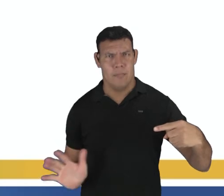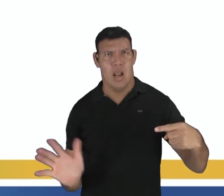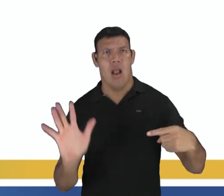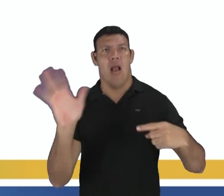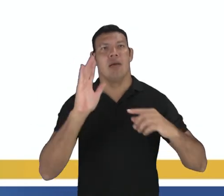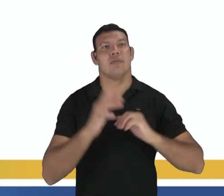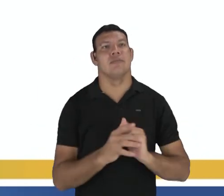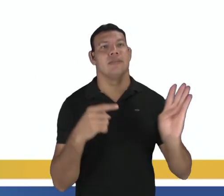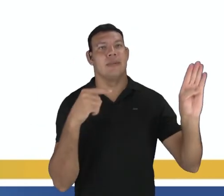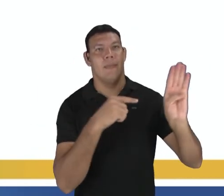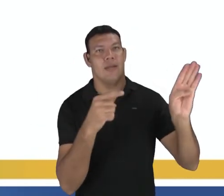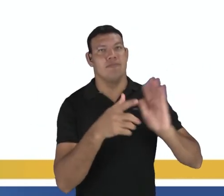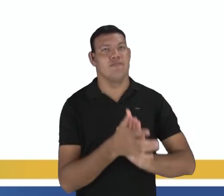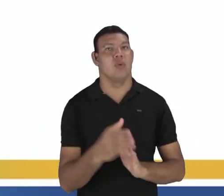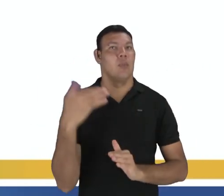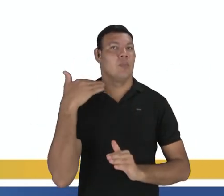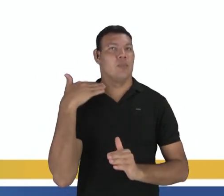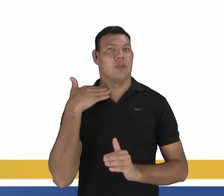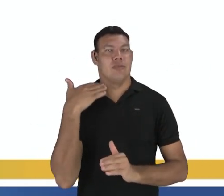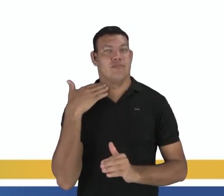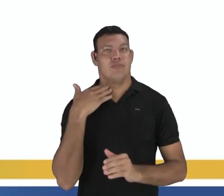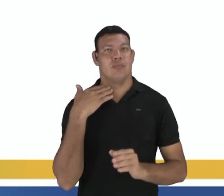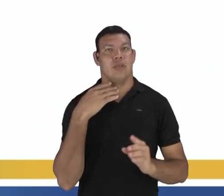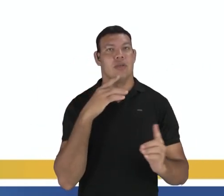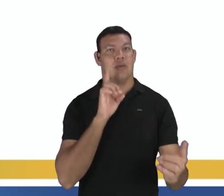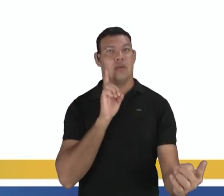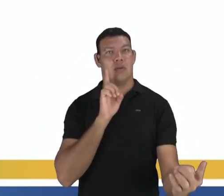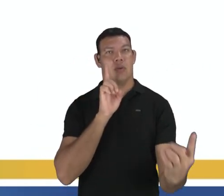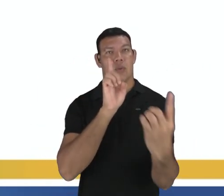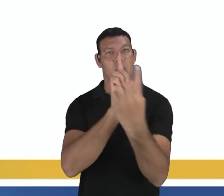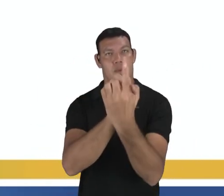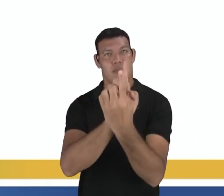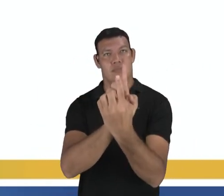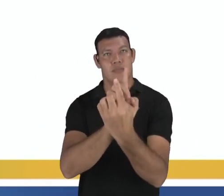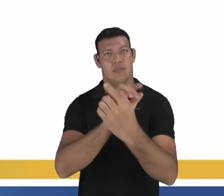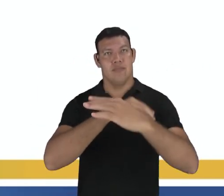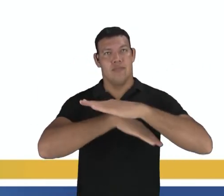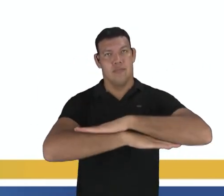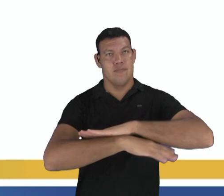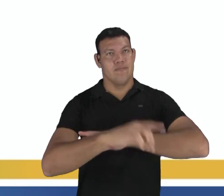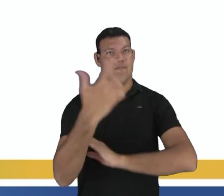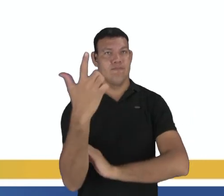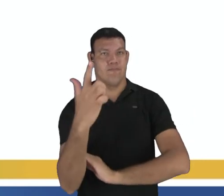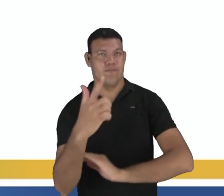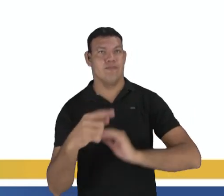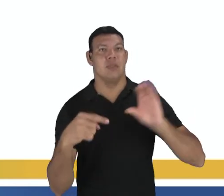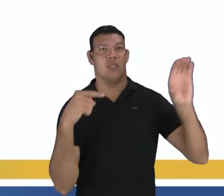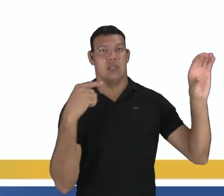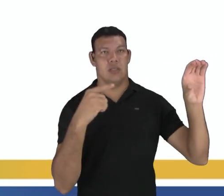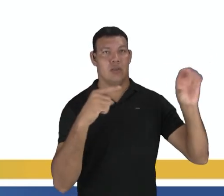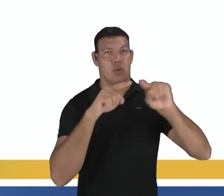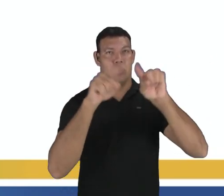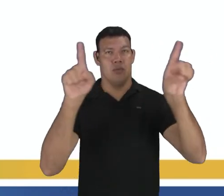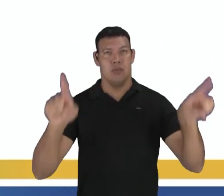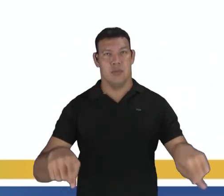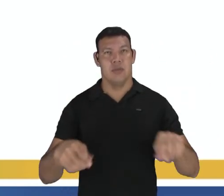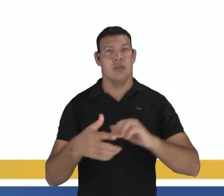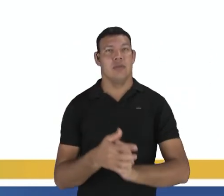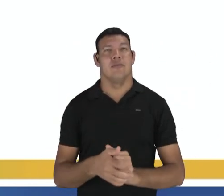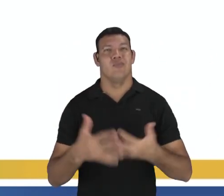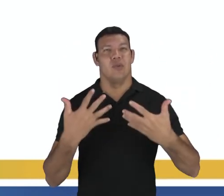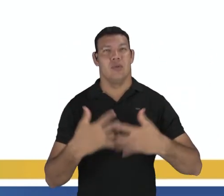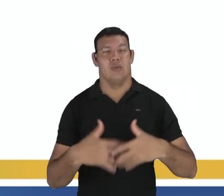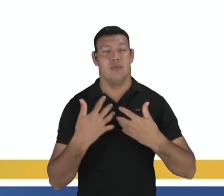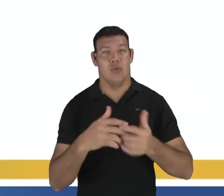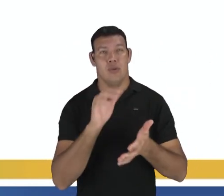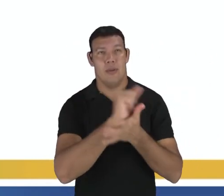Não conseguimos o atendimento no banco. C. O funcionário estava muito confuso com os dados.